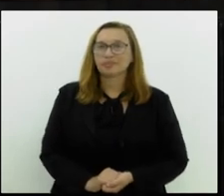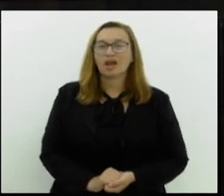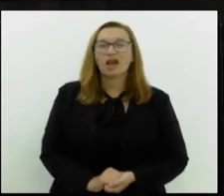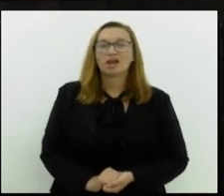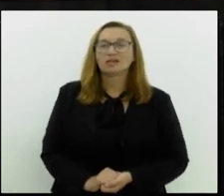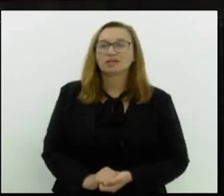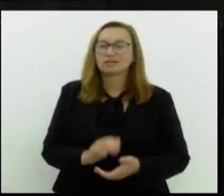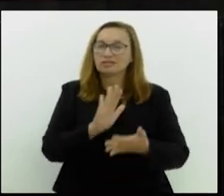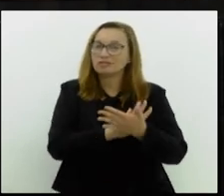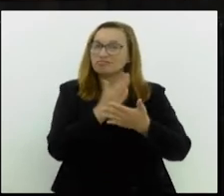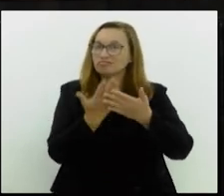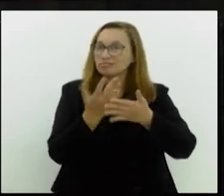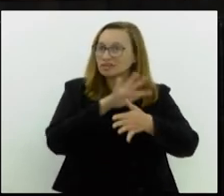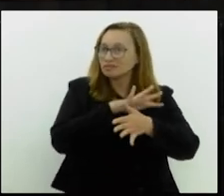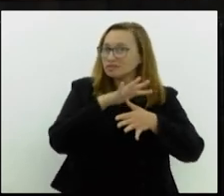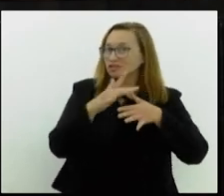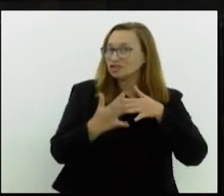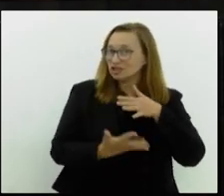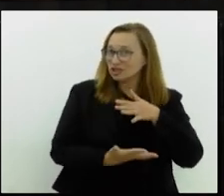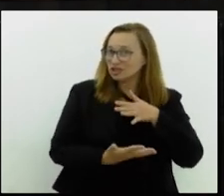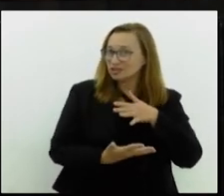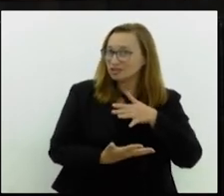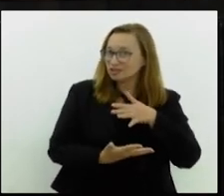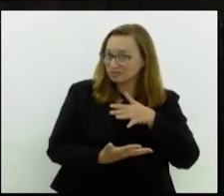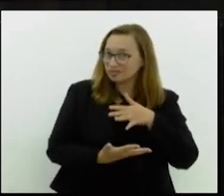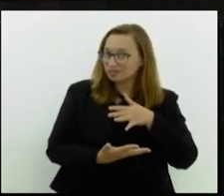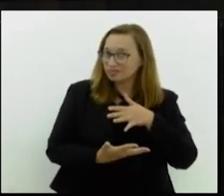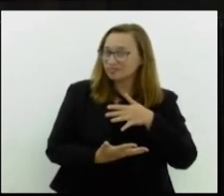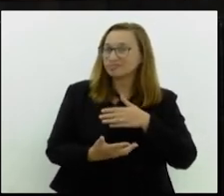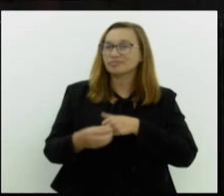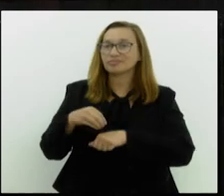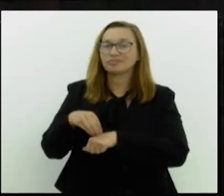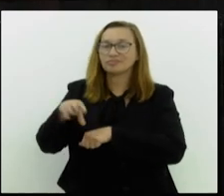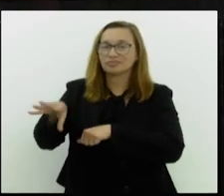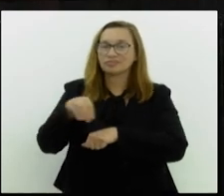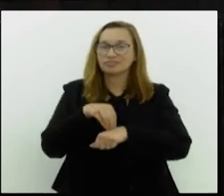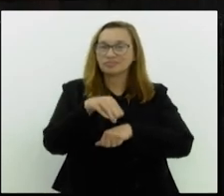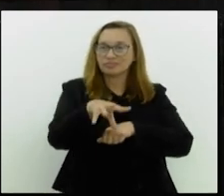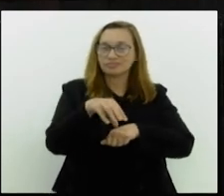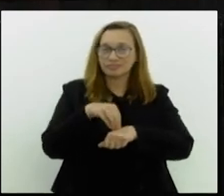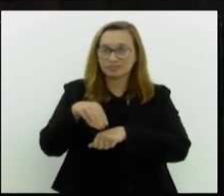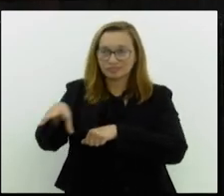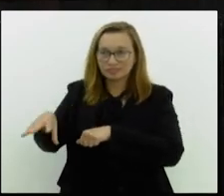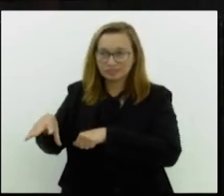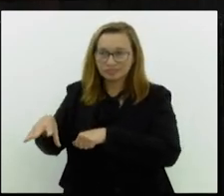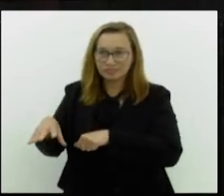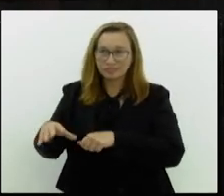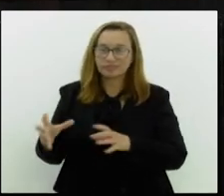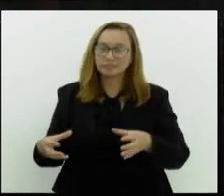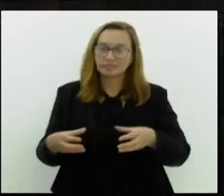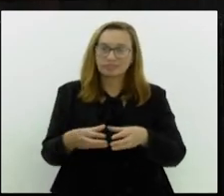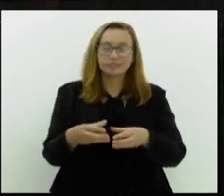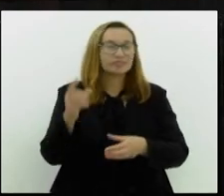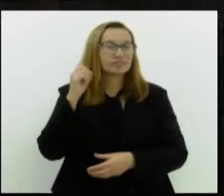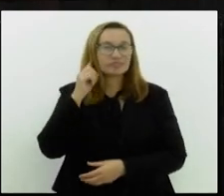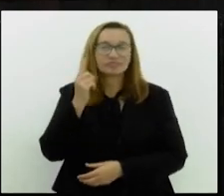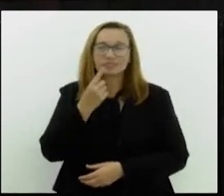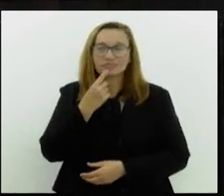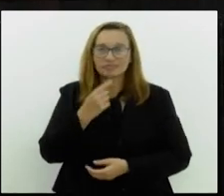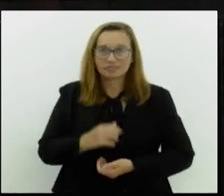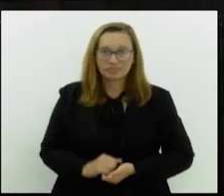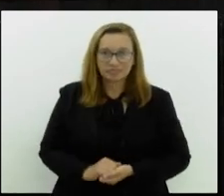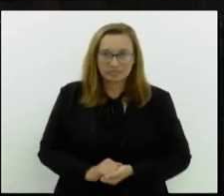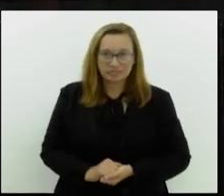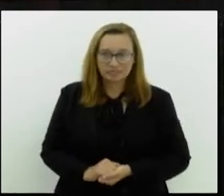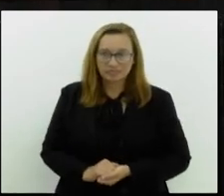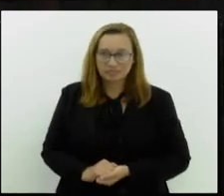senhora intérprete da língua de Libras, que leva a nossa voz aos